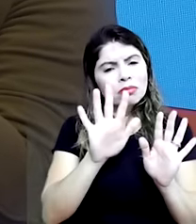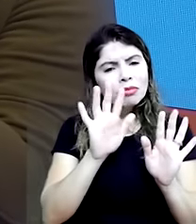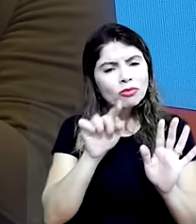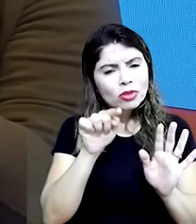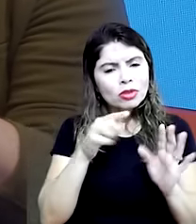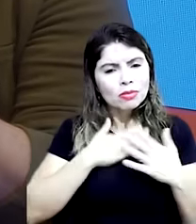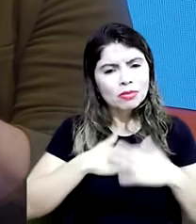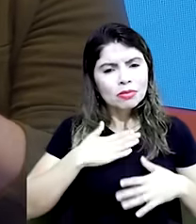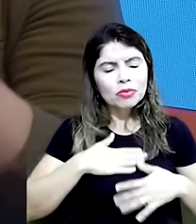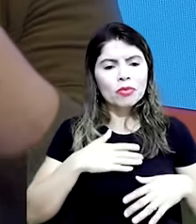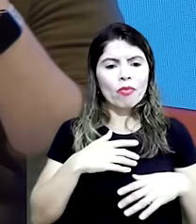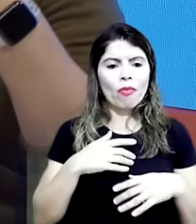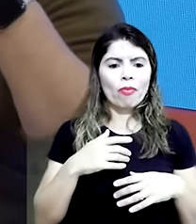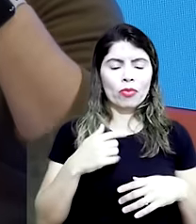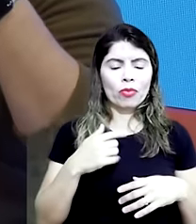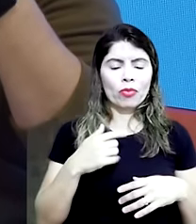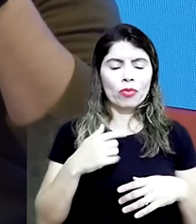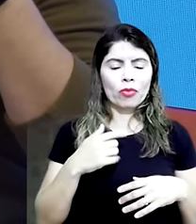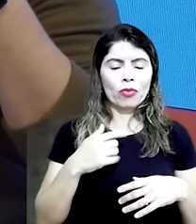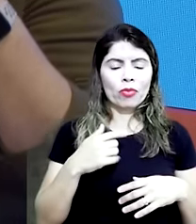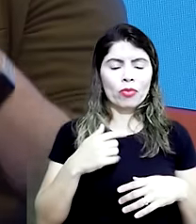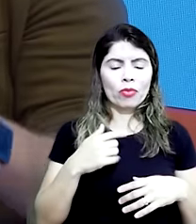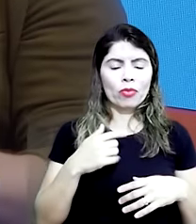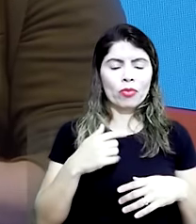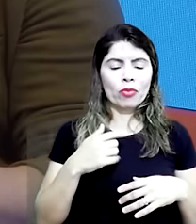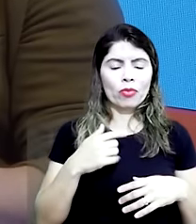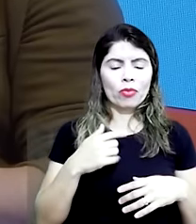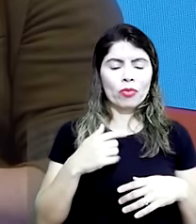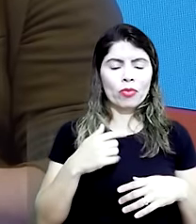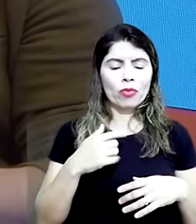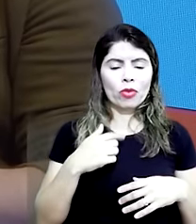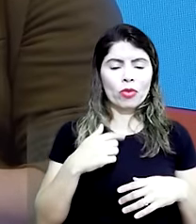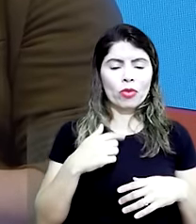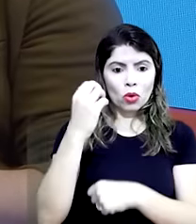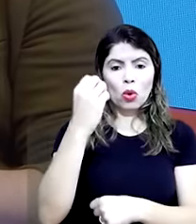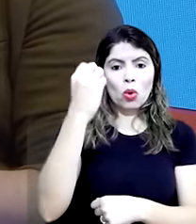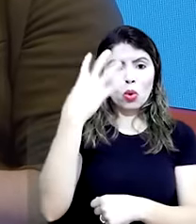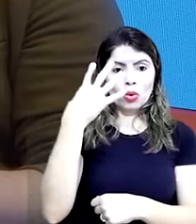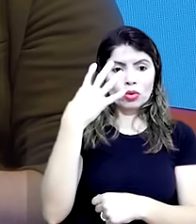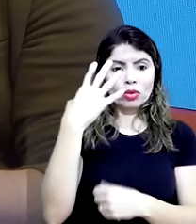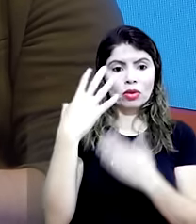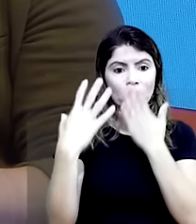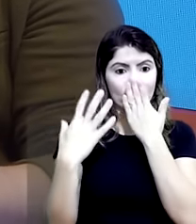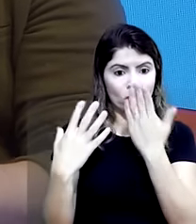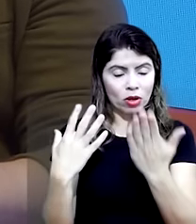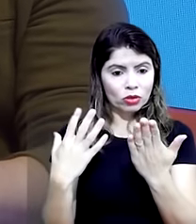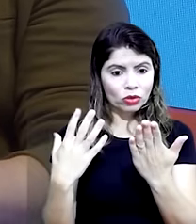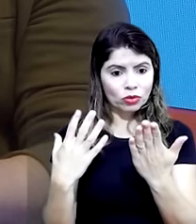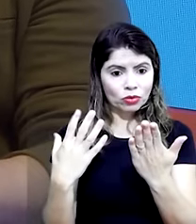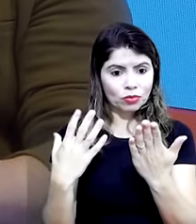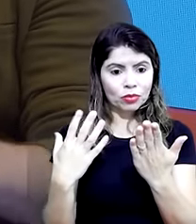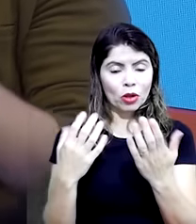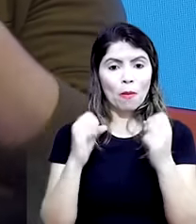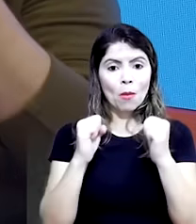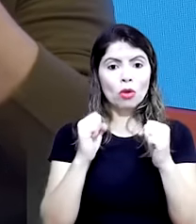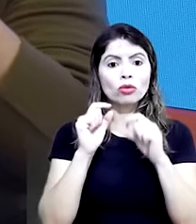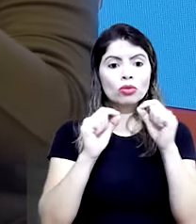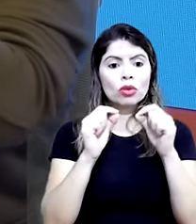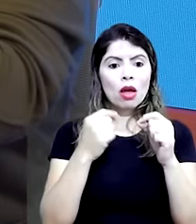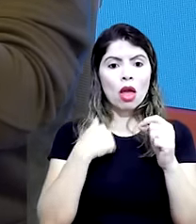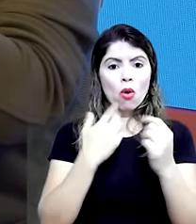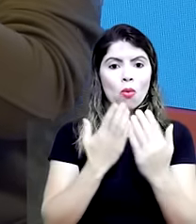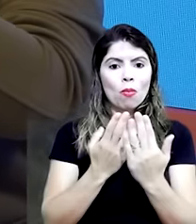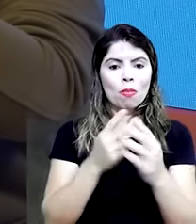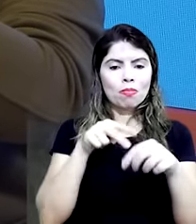a gente tem assim vou fazer um vídeo vou gravar se eu coloco uma luz só de frente para mim ela vai me empurrar para trás ela vai me